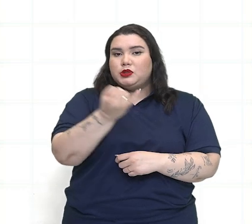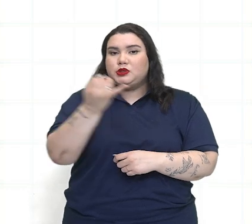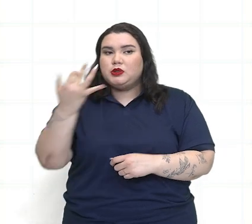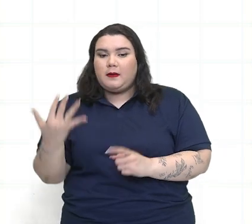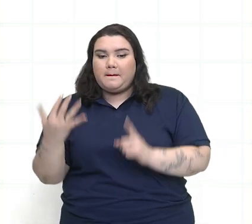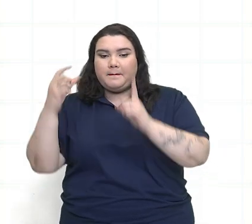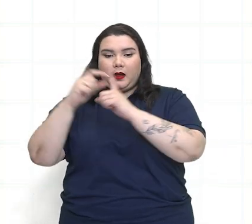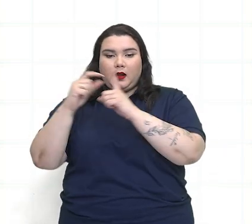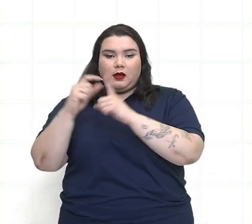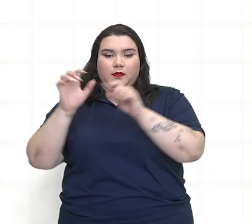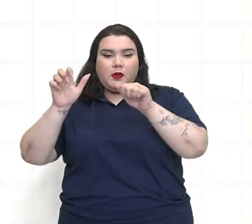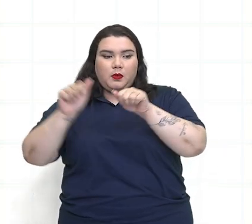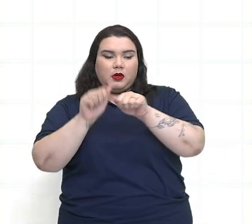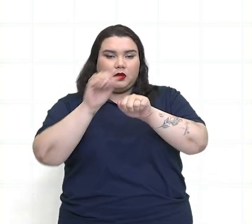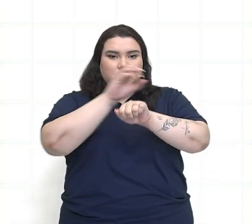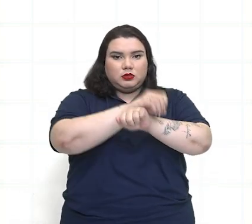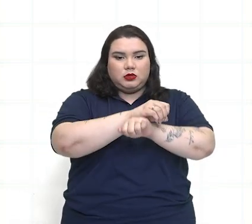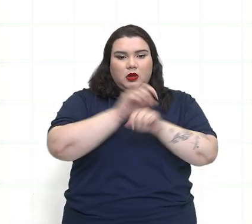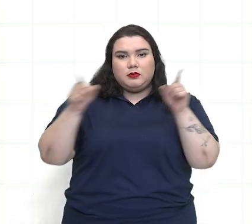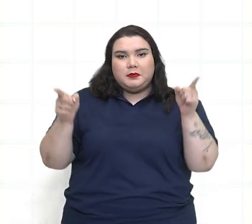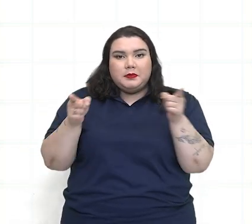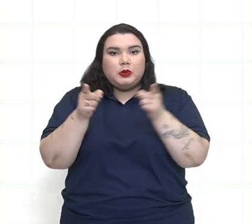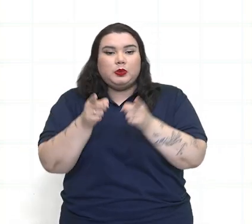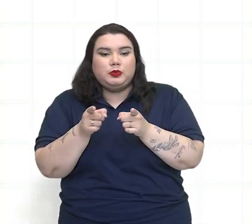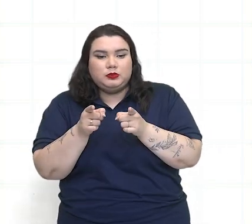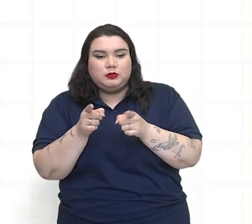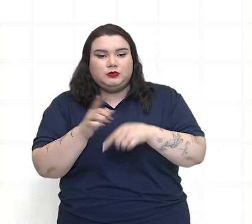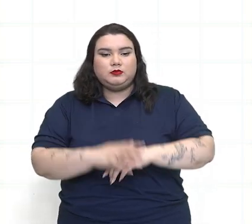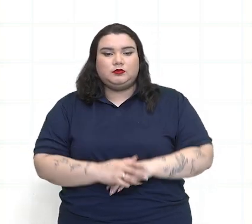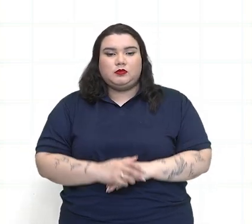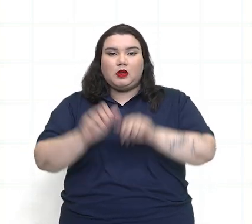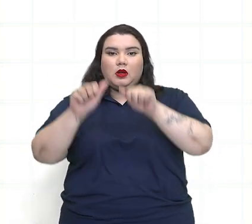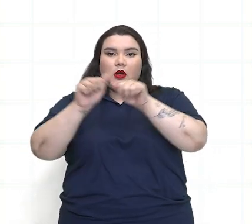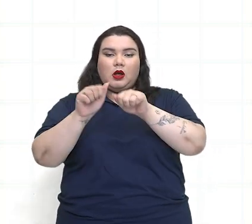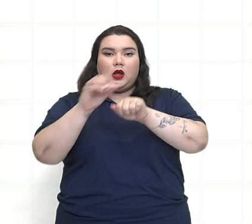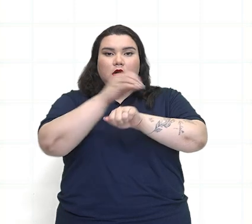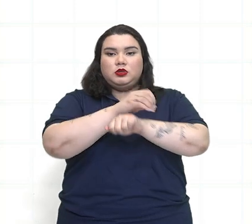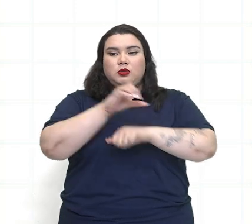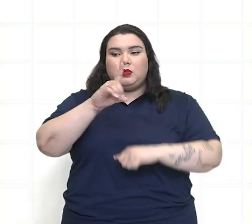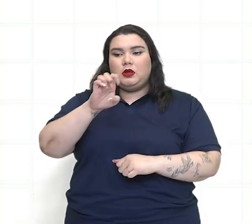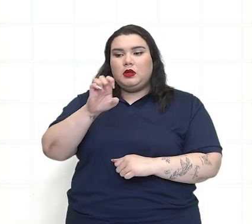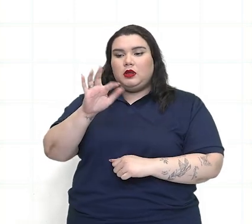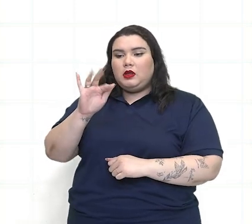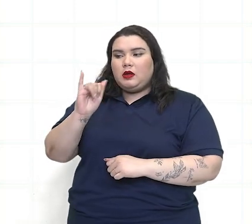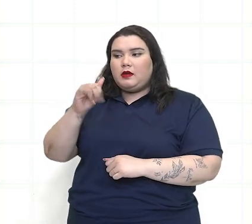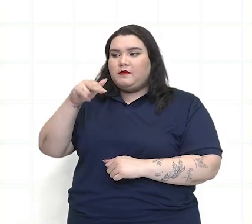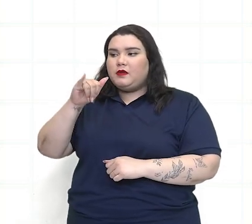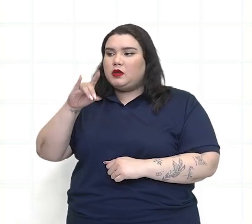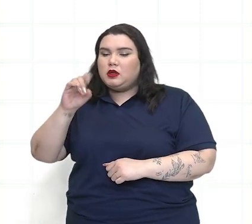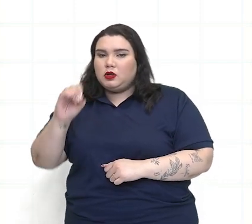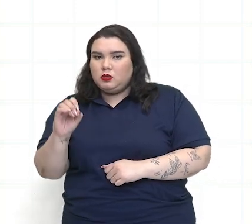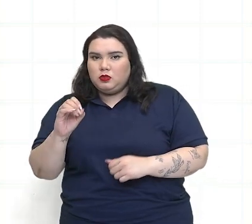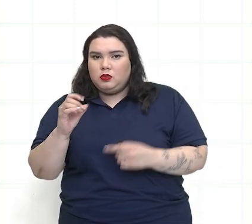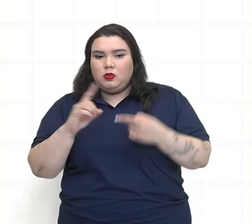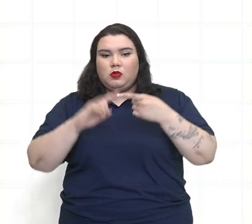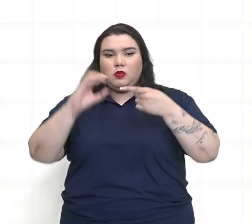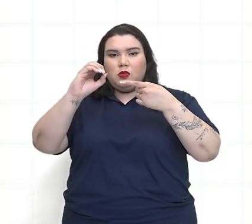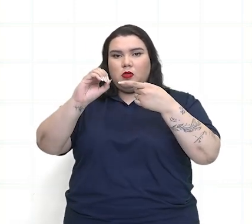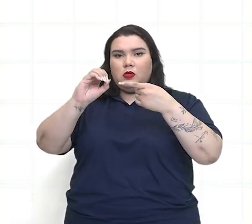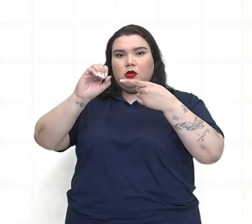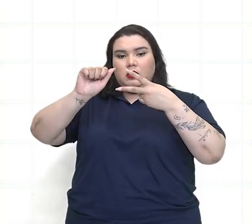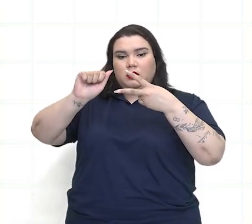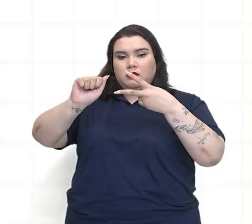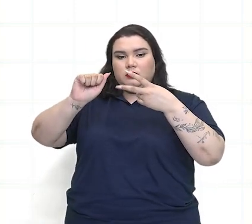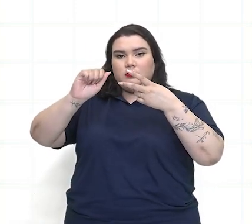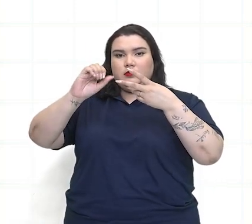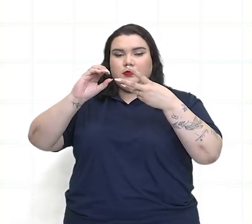que constitui o artigo é bem reduzido. Veja, os artigos definidos só são 4. Quais são eles?